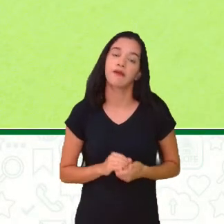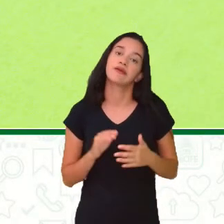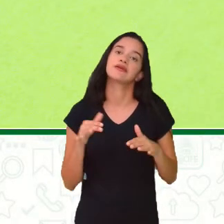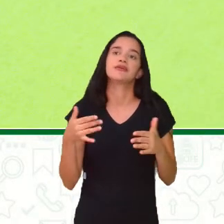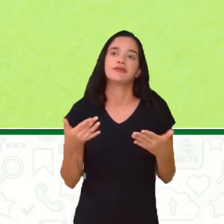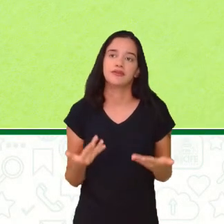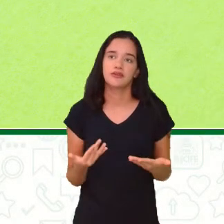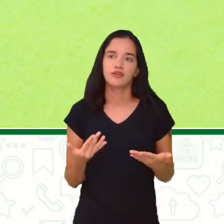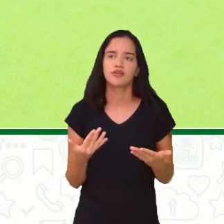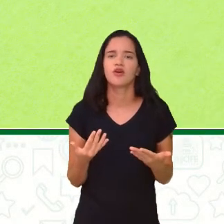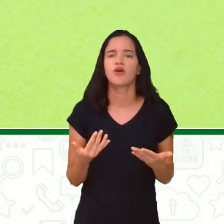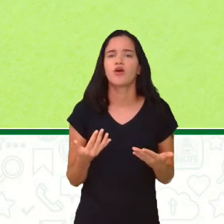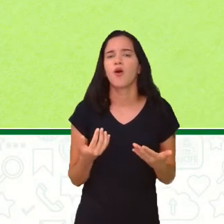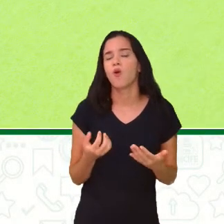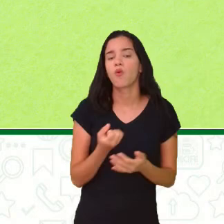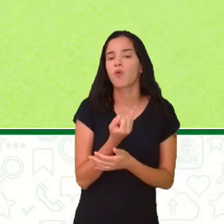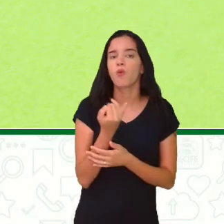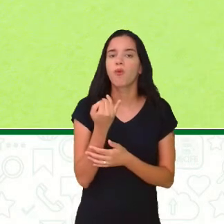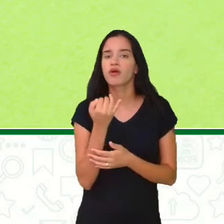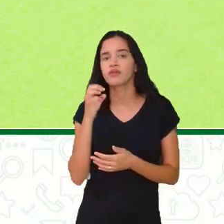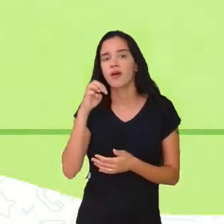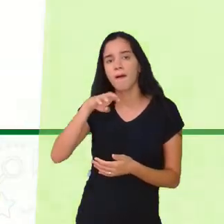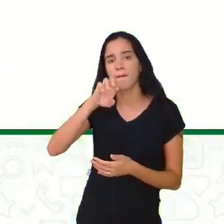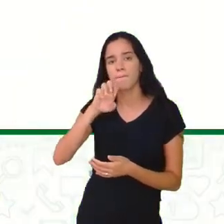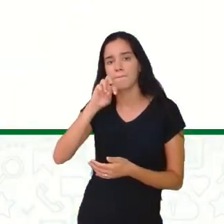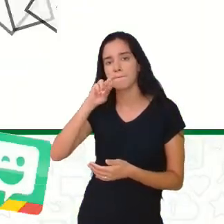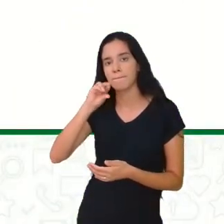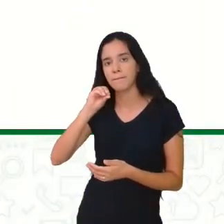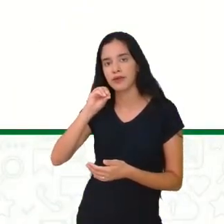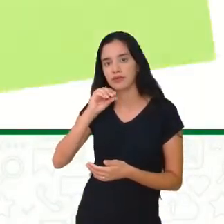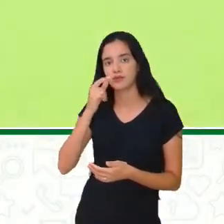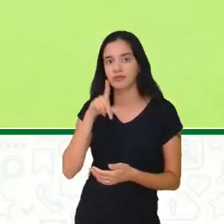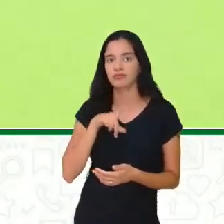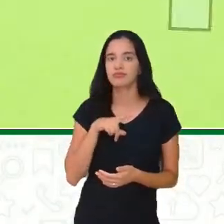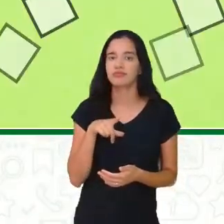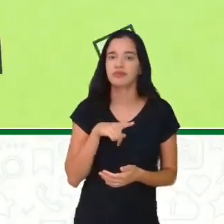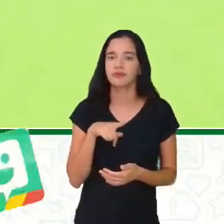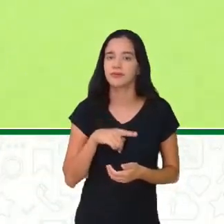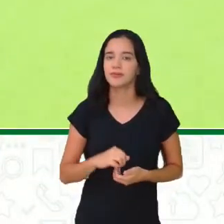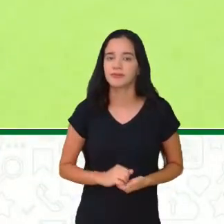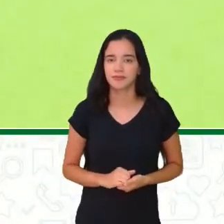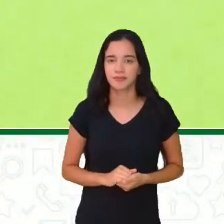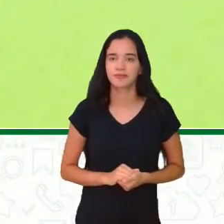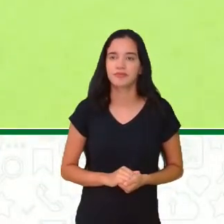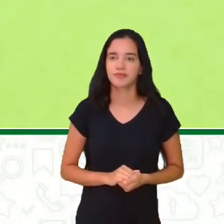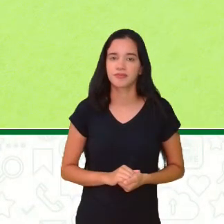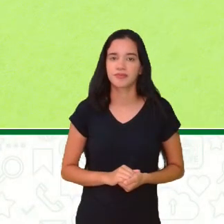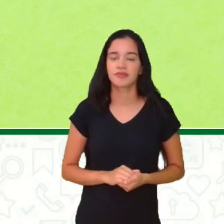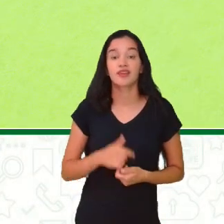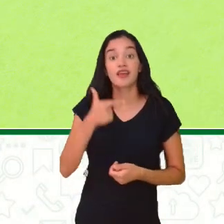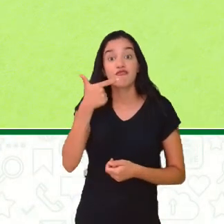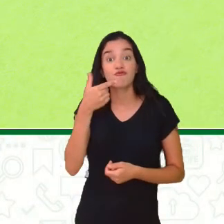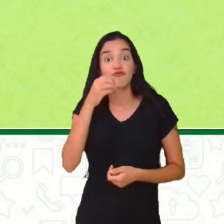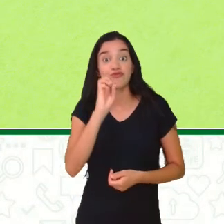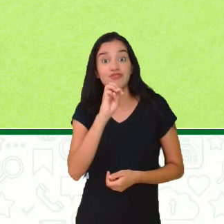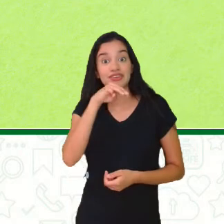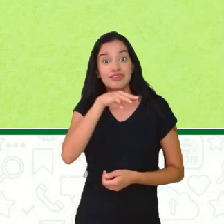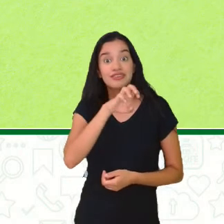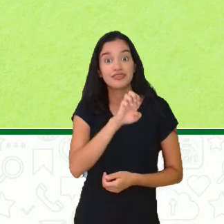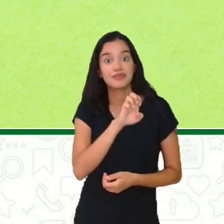Então, quantos metros tem essa figura? Olha só. 20